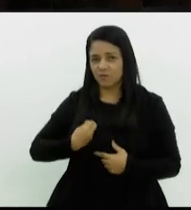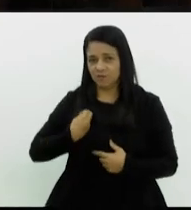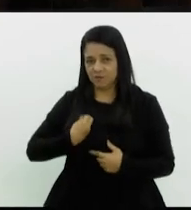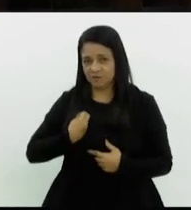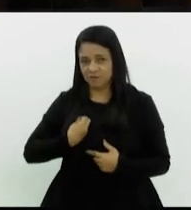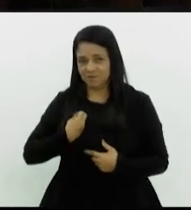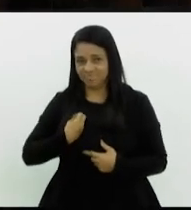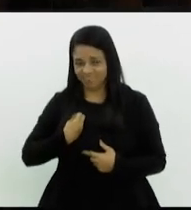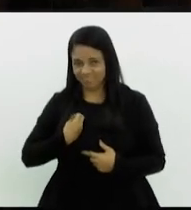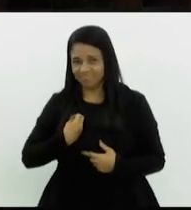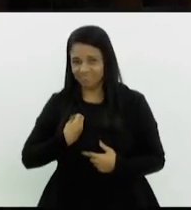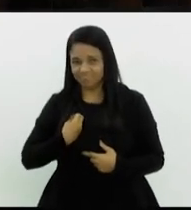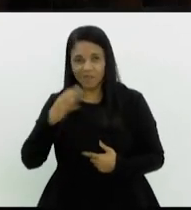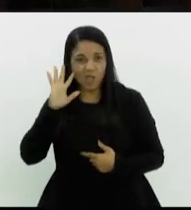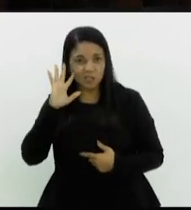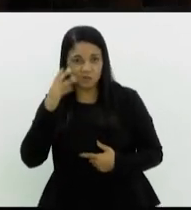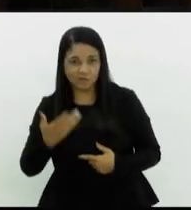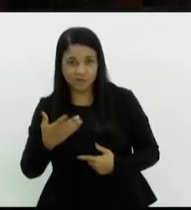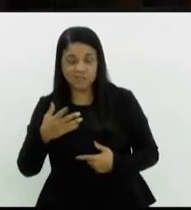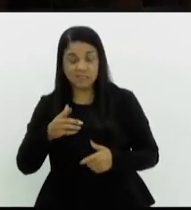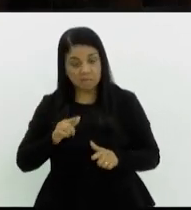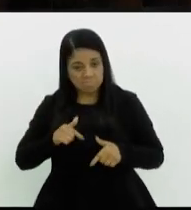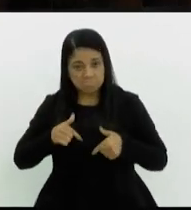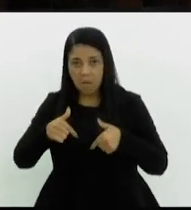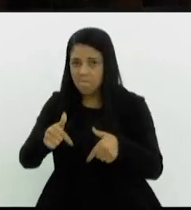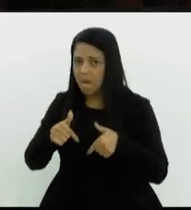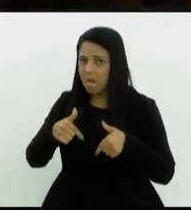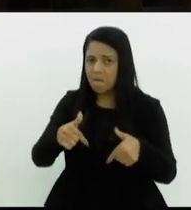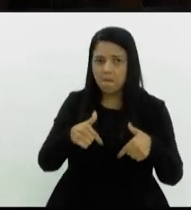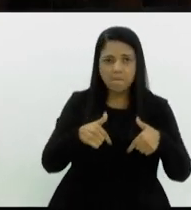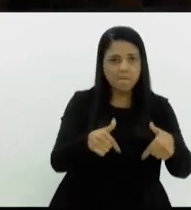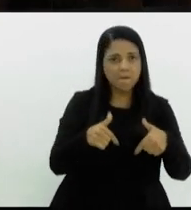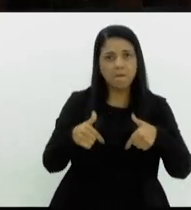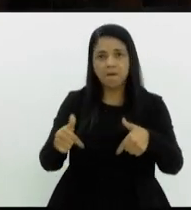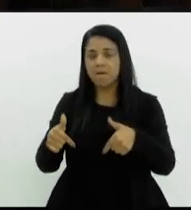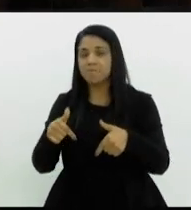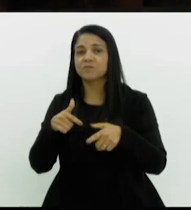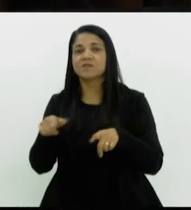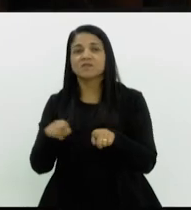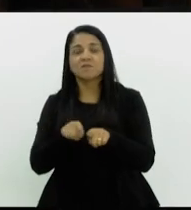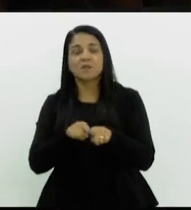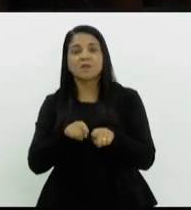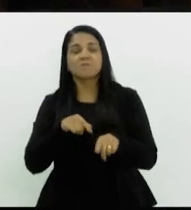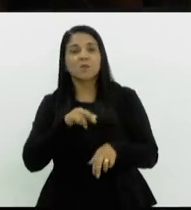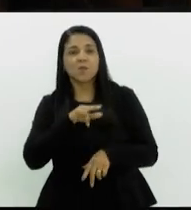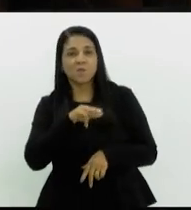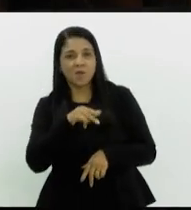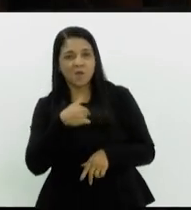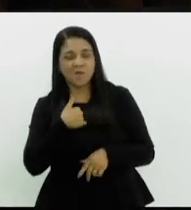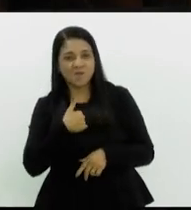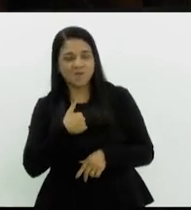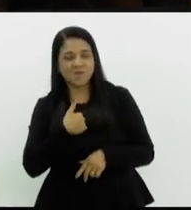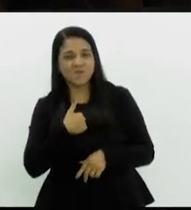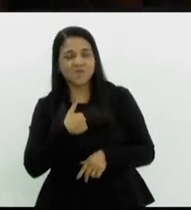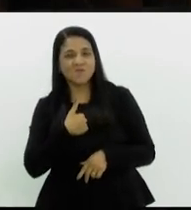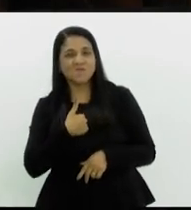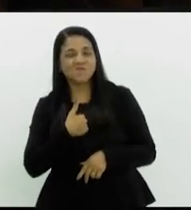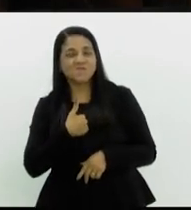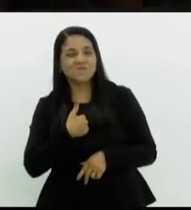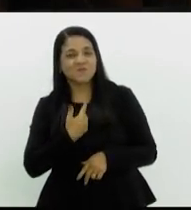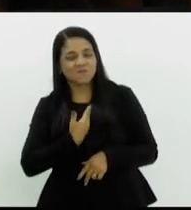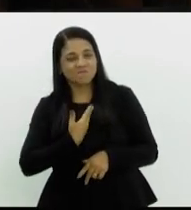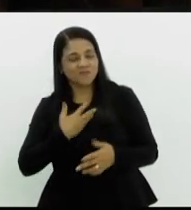à sua frente, sempre muito proativo, né? E como meu irmão também, eu não poderia deixar aqui de fazer